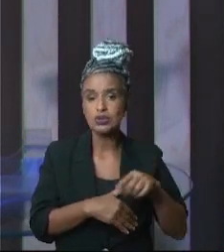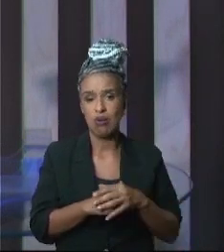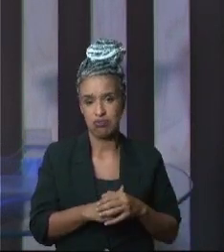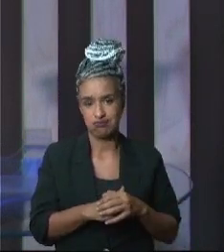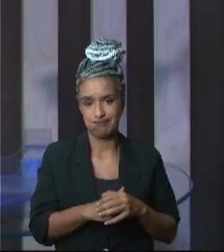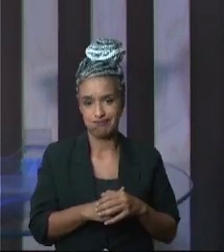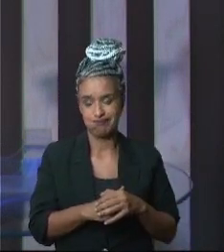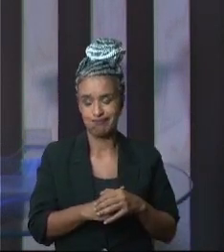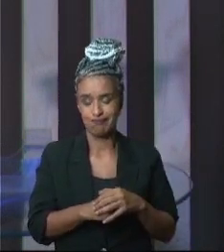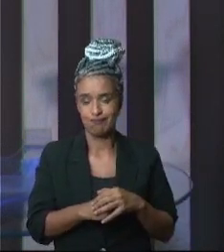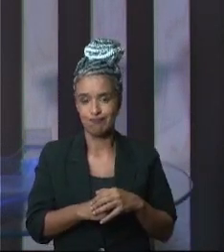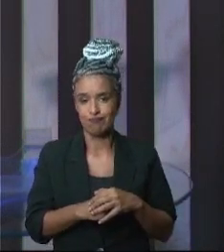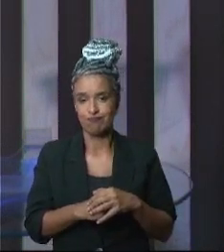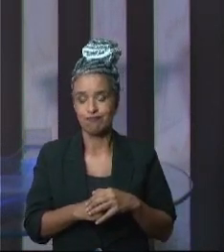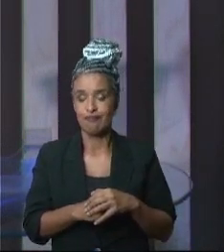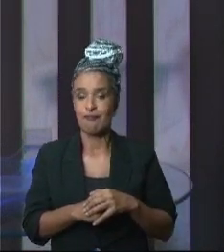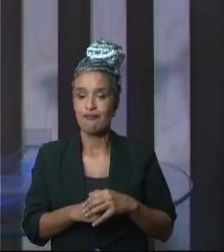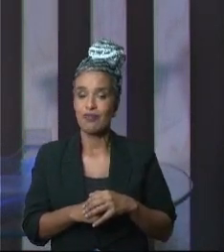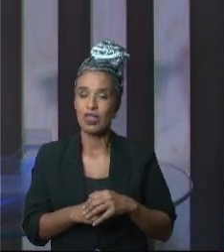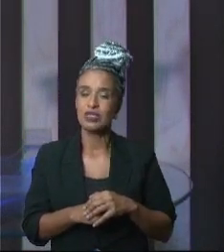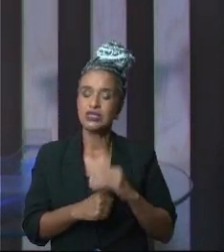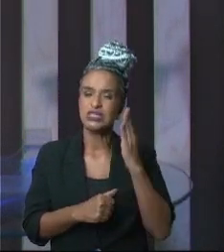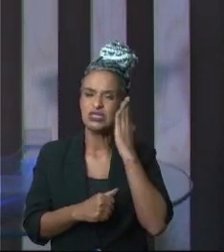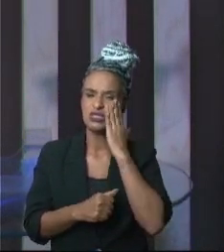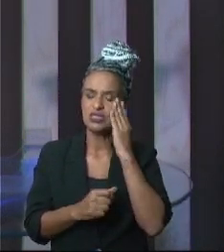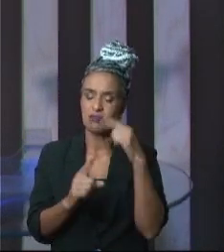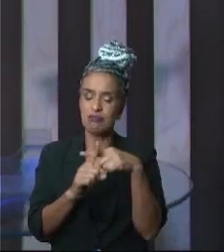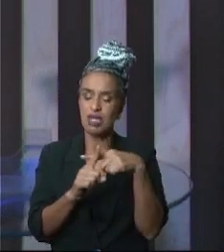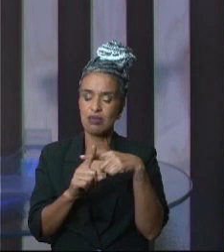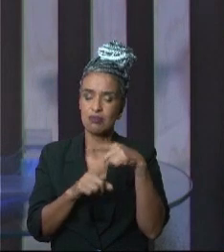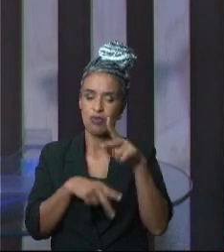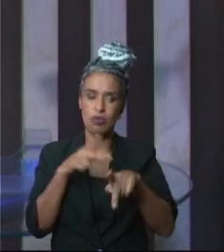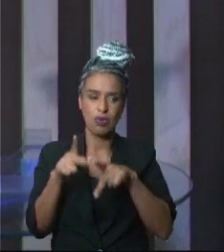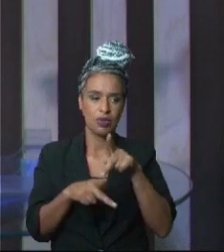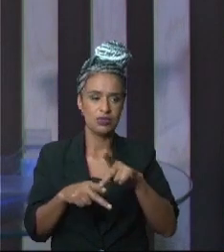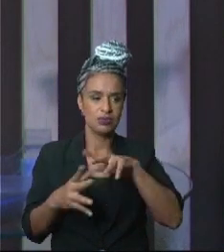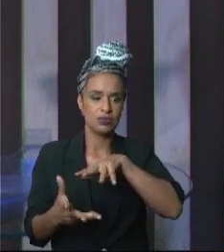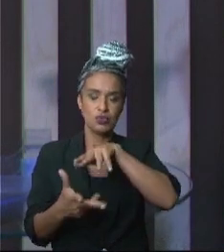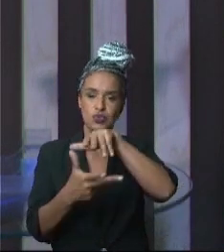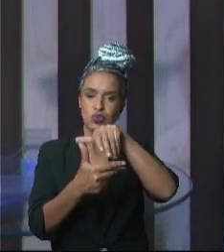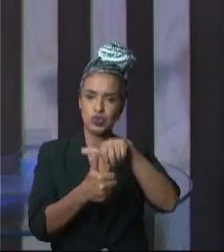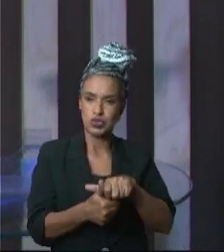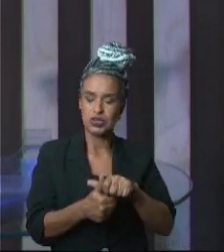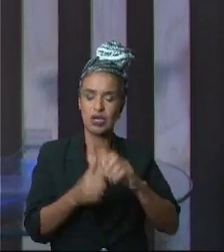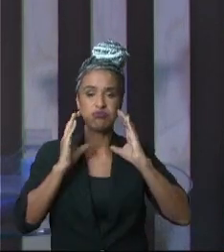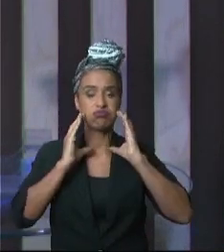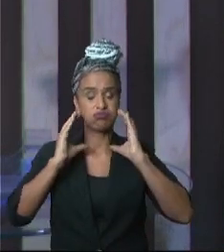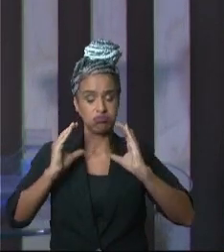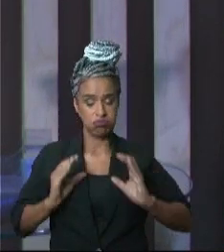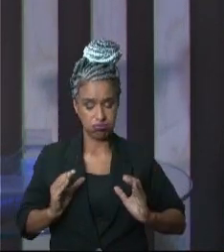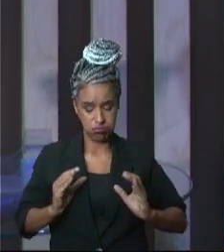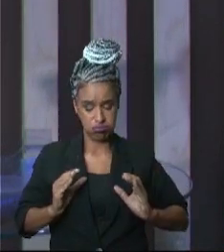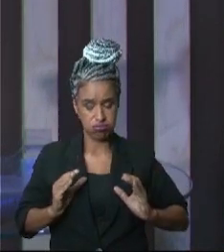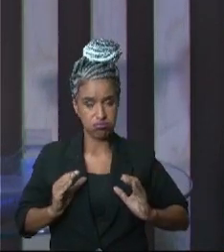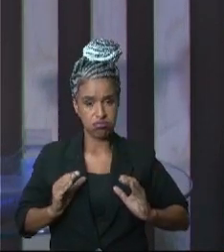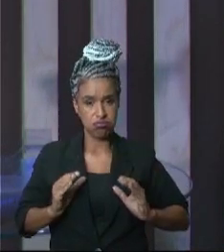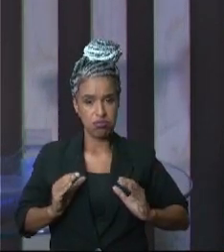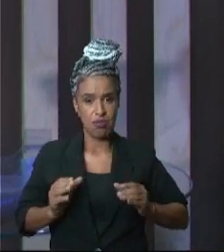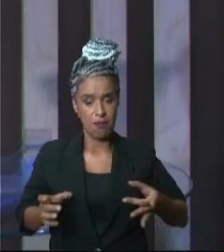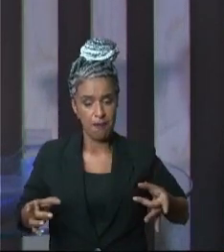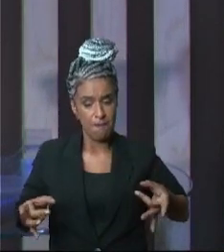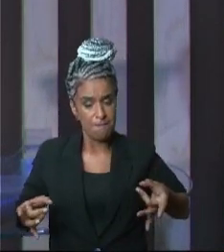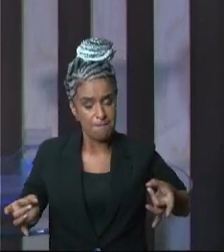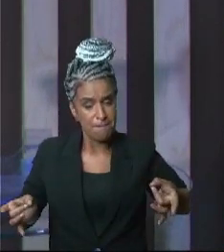conflito. E sem que a metade da população mundial tenha plena cidadania, não há possibilidade